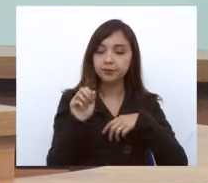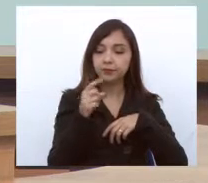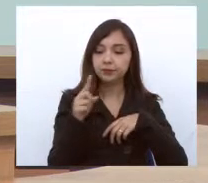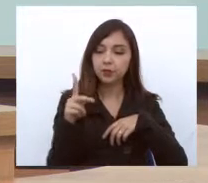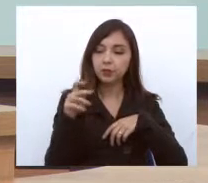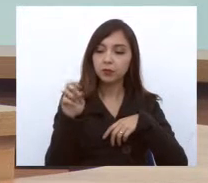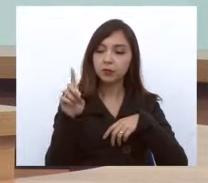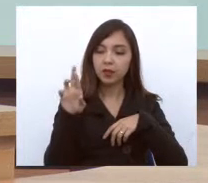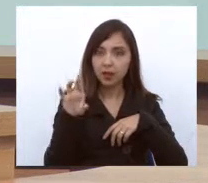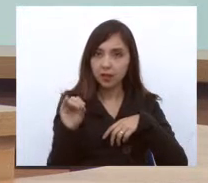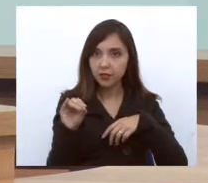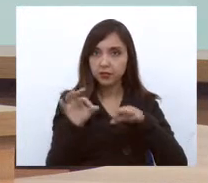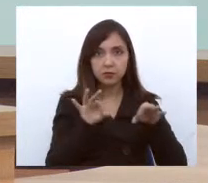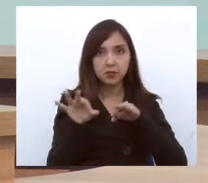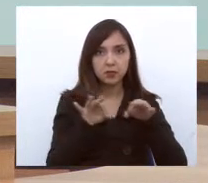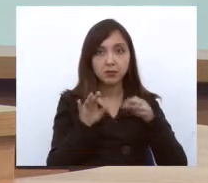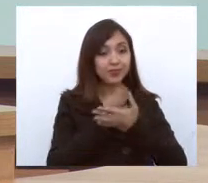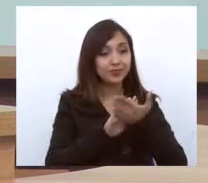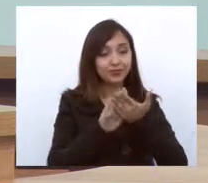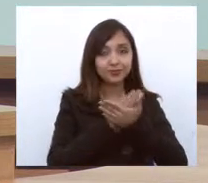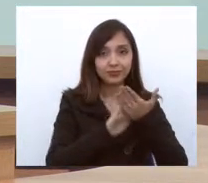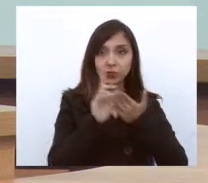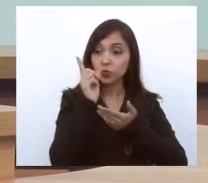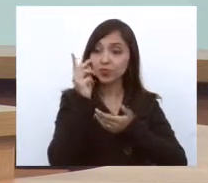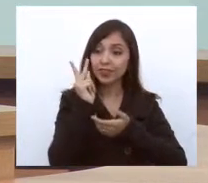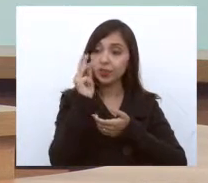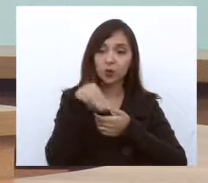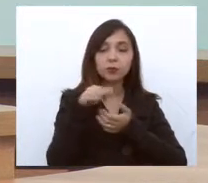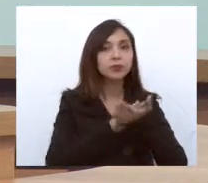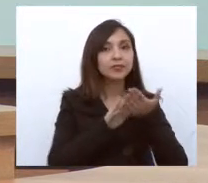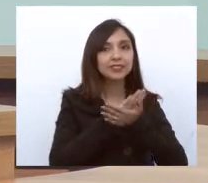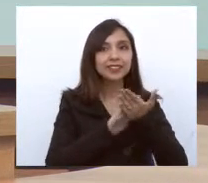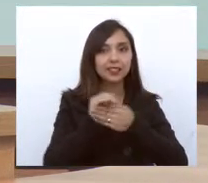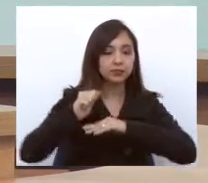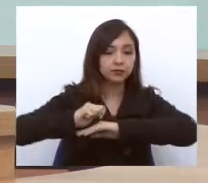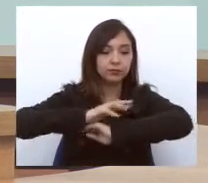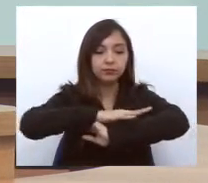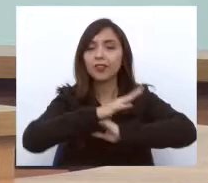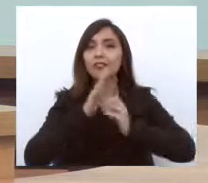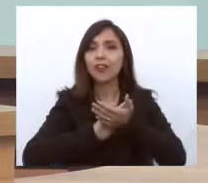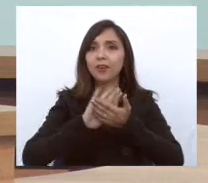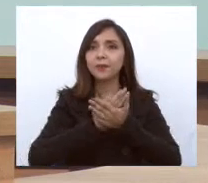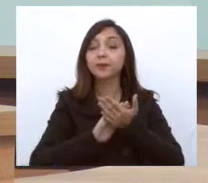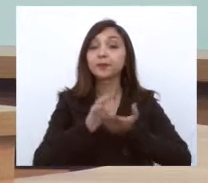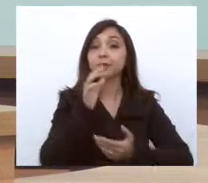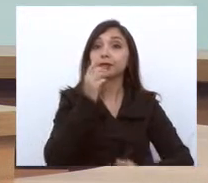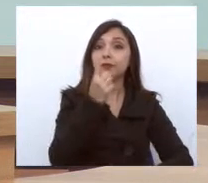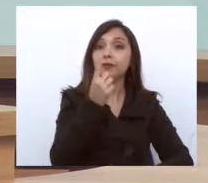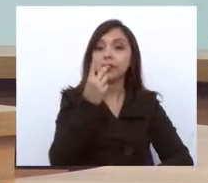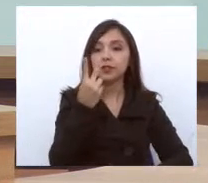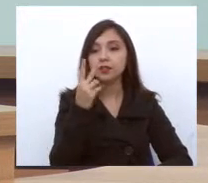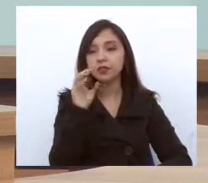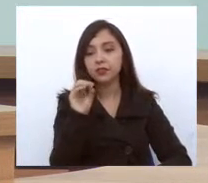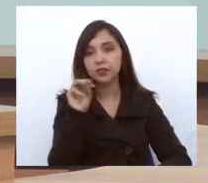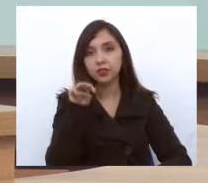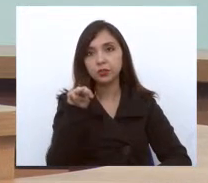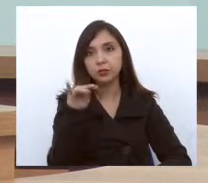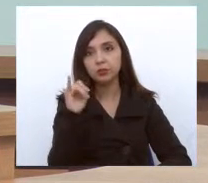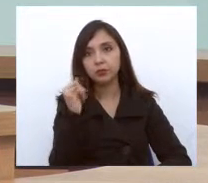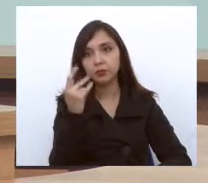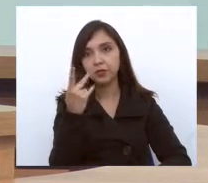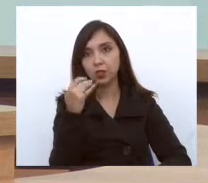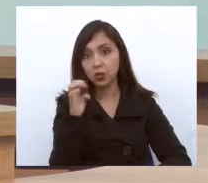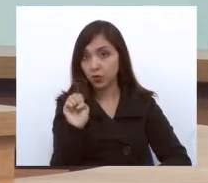não fez um quilômetro, vereador Heleno, vereadores Mato Grosso, de asfalto ainda. Nós estamos falando de 120 milhões aí só